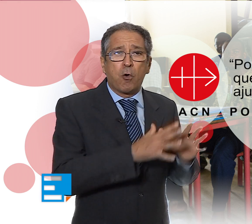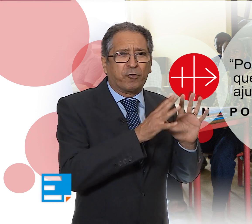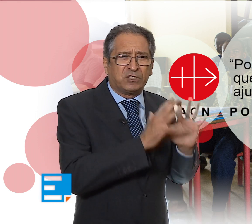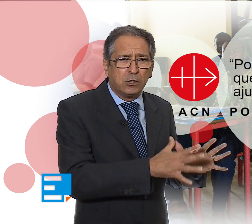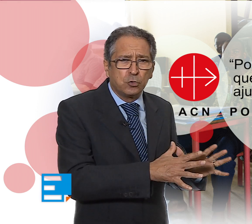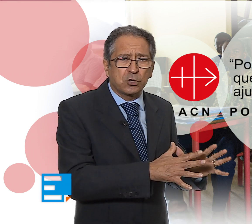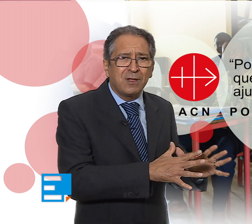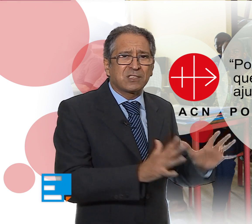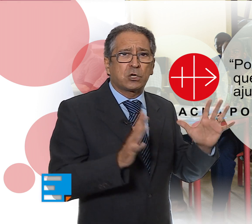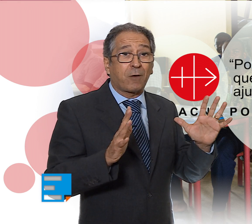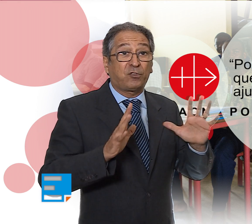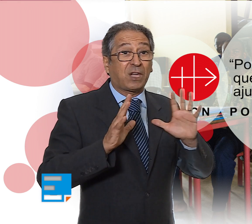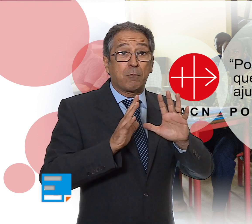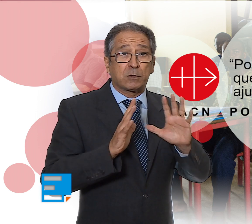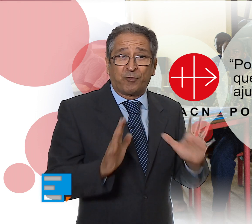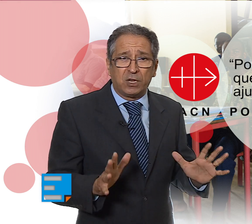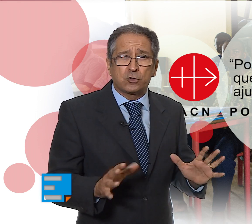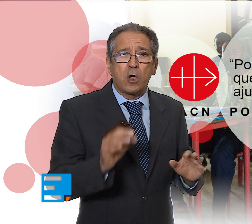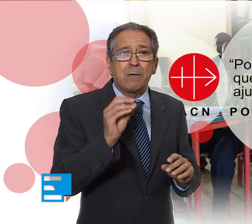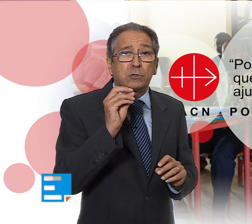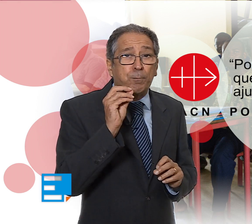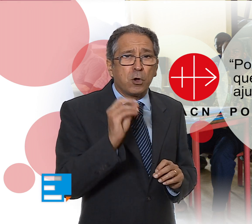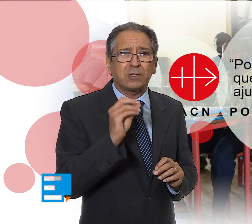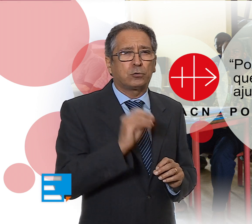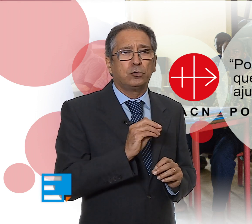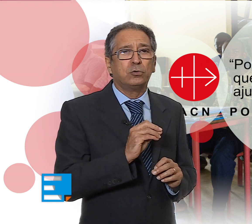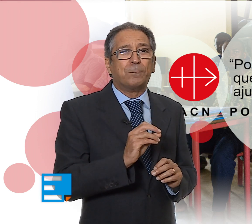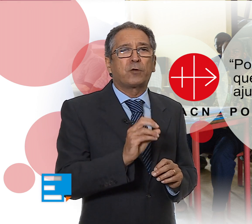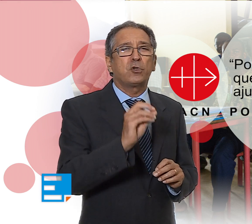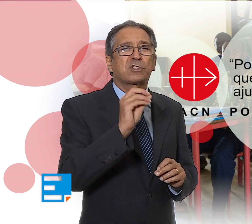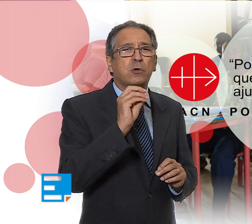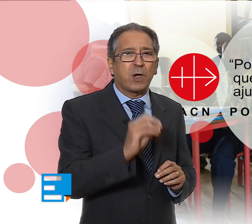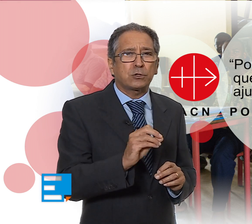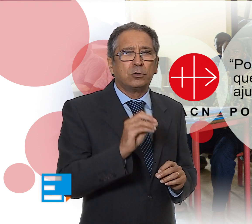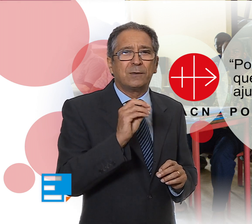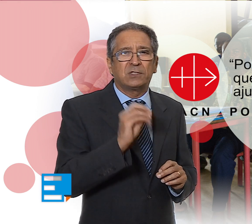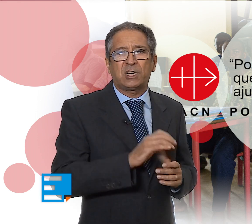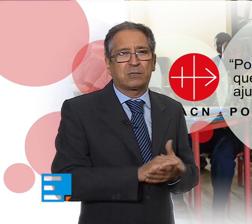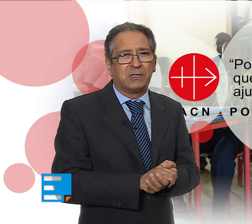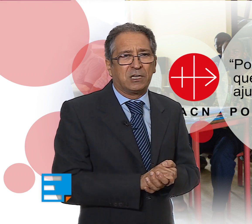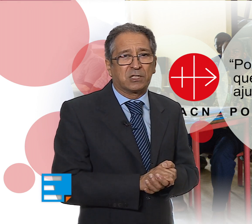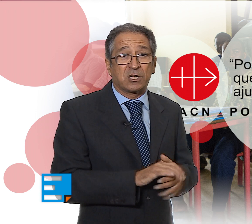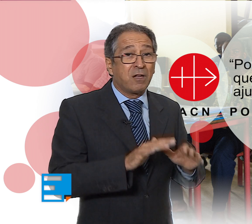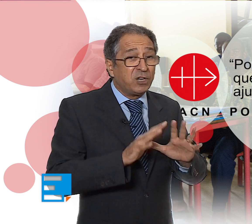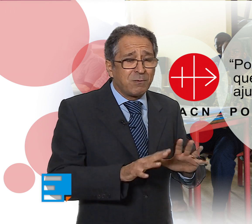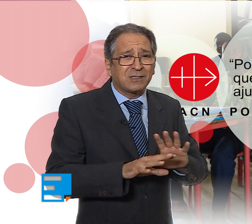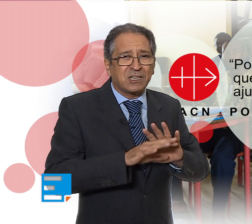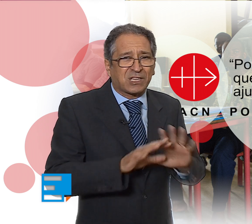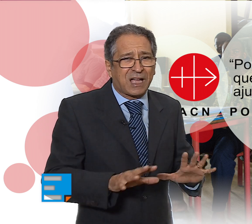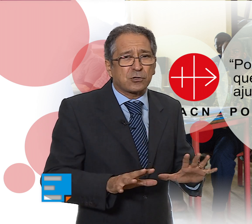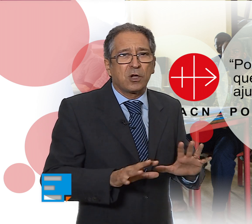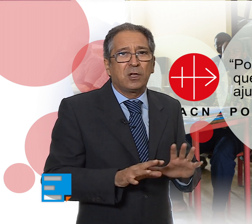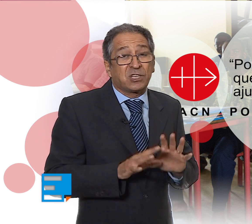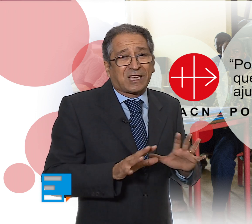Nigéria. Houve tiros, 6 jovens ficaram mesmo feridos, mas o pior de tudo foi o sequestro de 3 seminaristas. Felizmente,